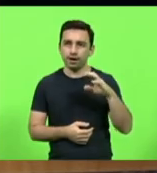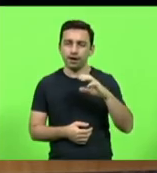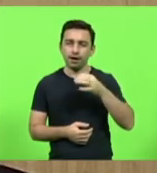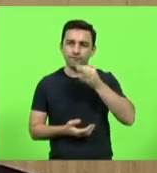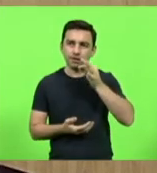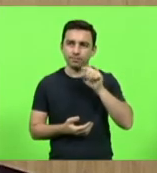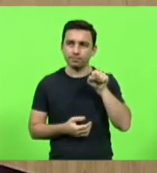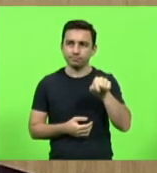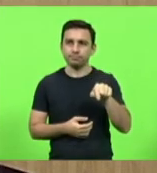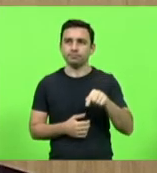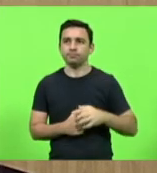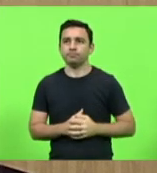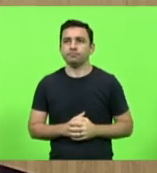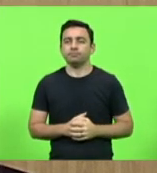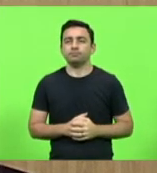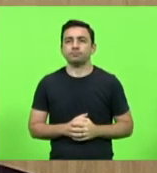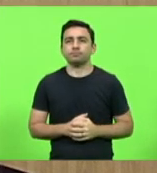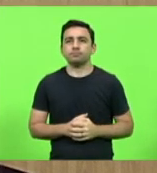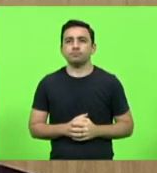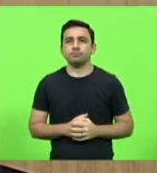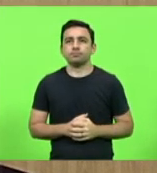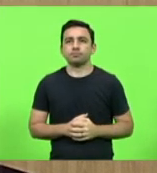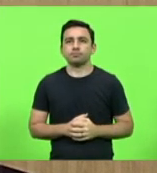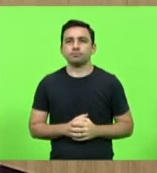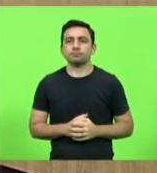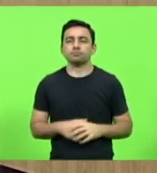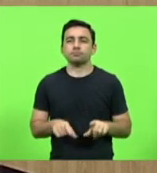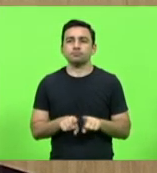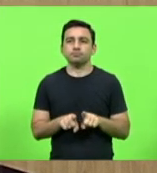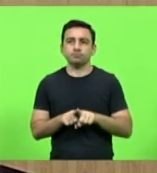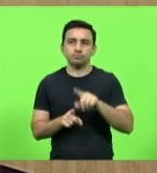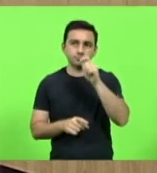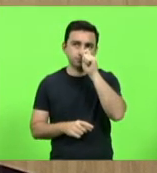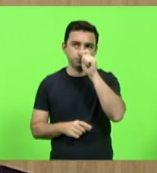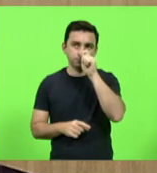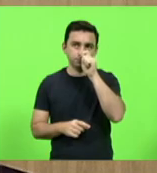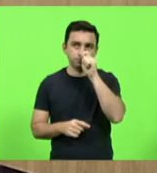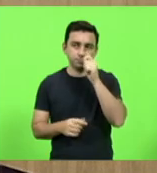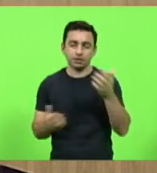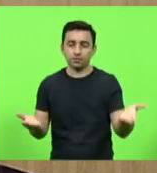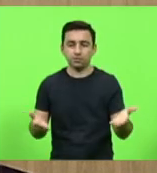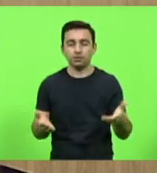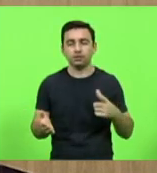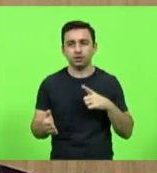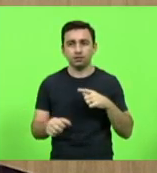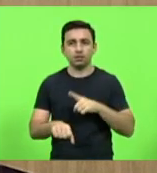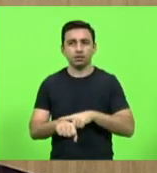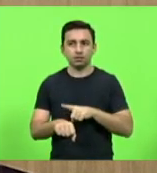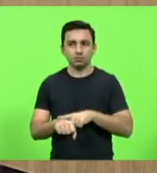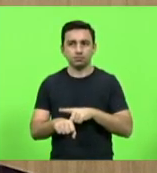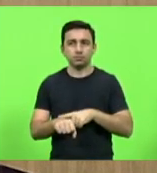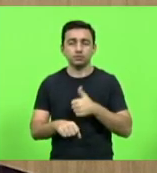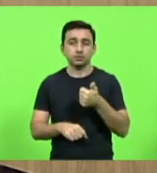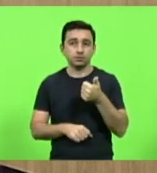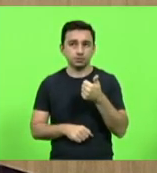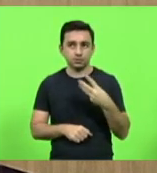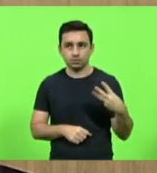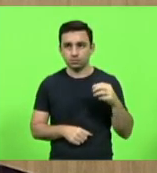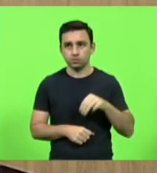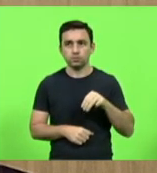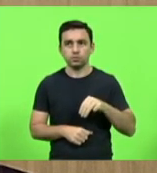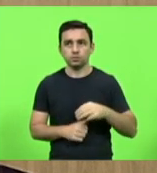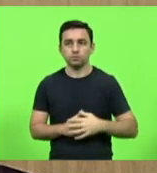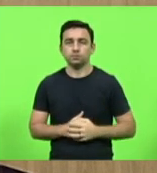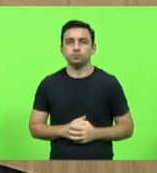palavra. Obrigado. O deputado João Amin terá 13 minutos, deputado.